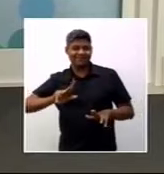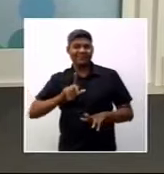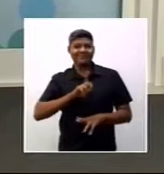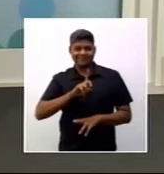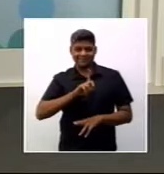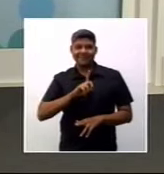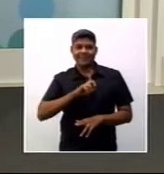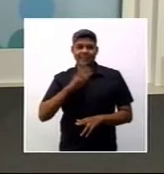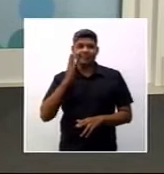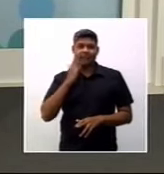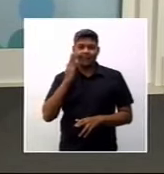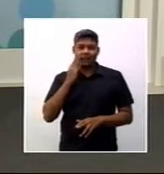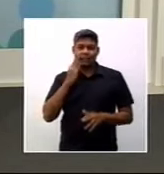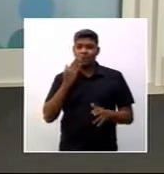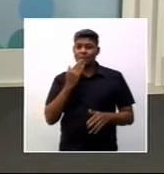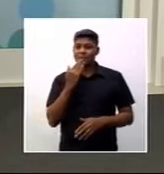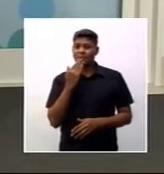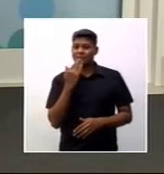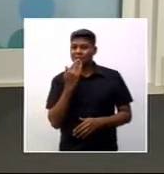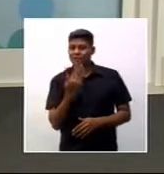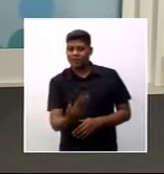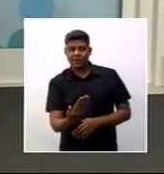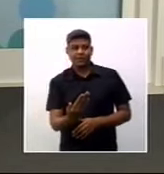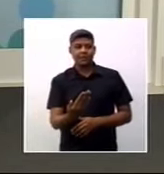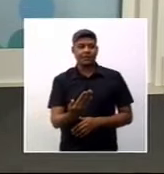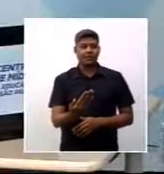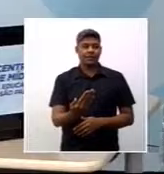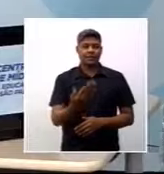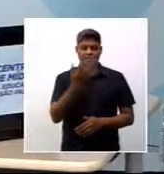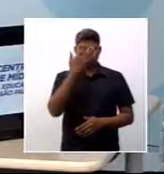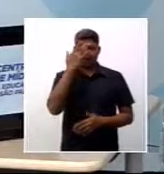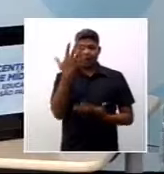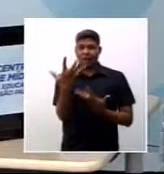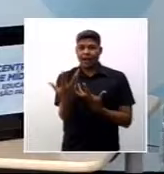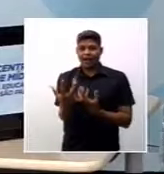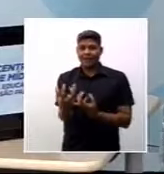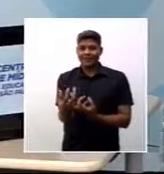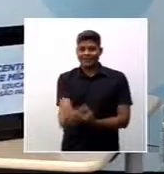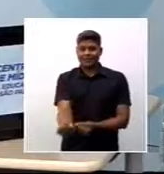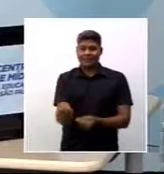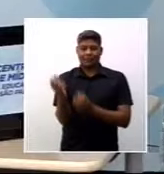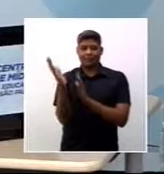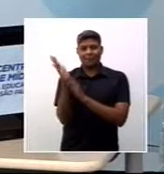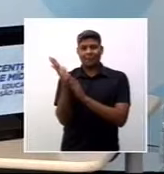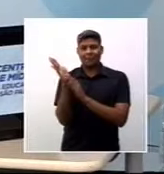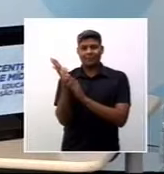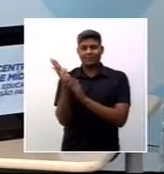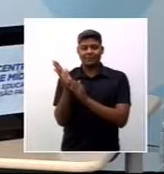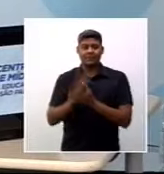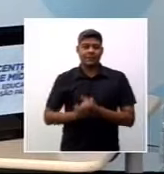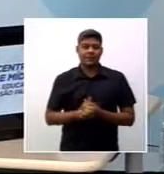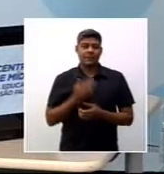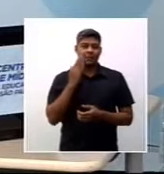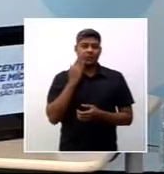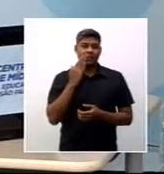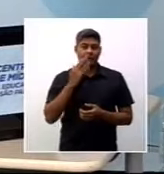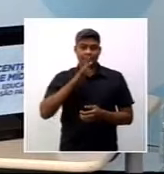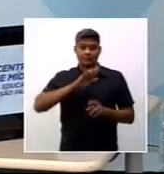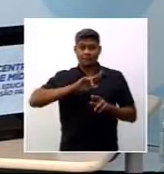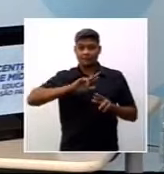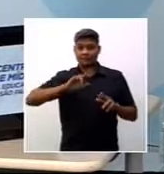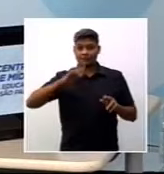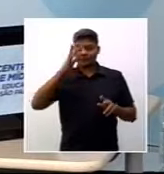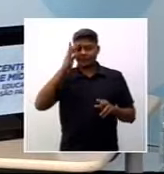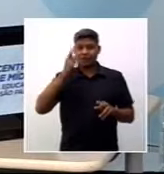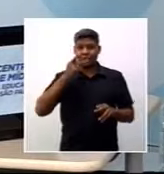a nossa nosso pedido foi cumprido vamos botar assim né é um monte de